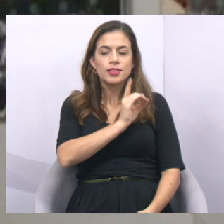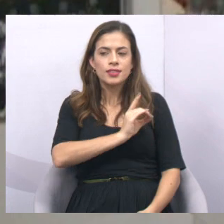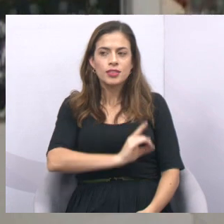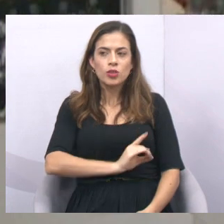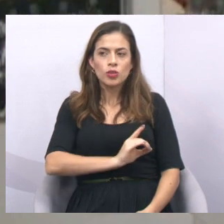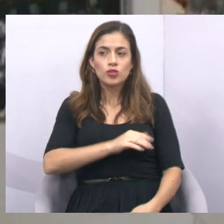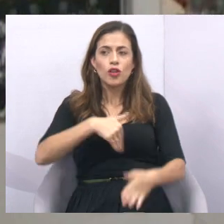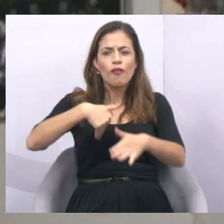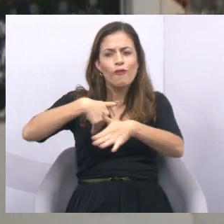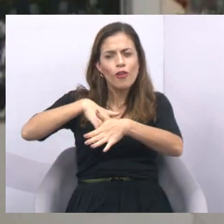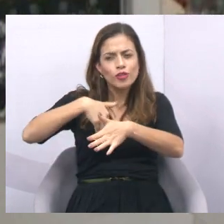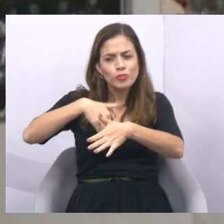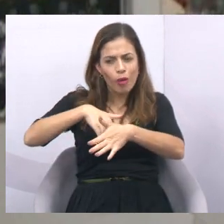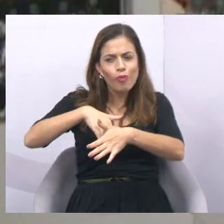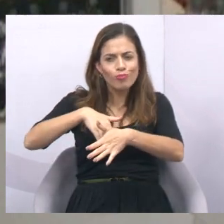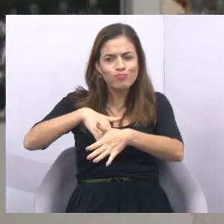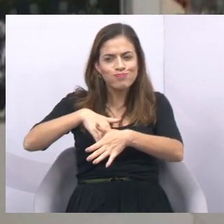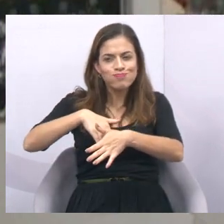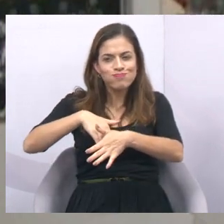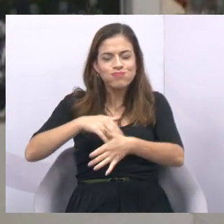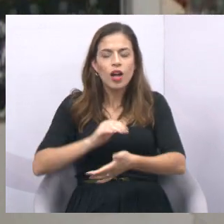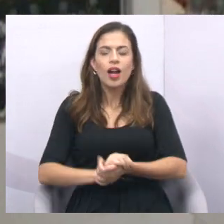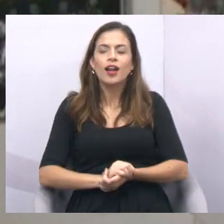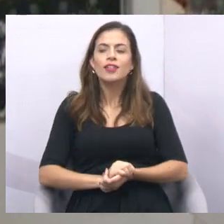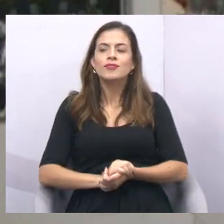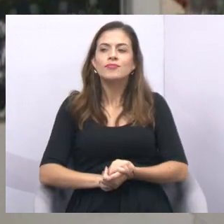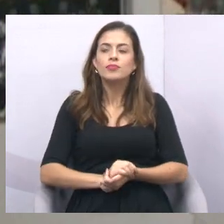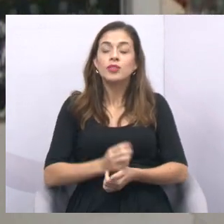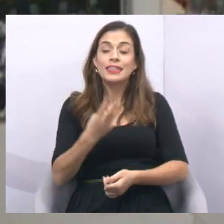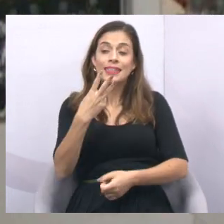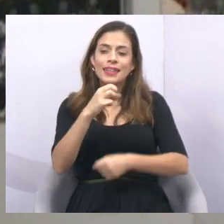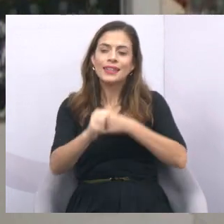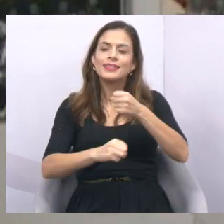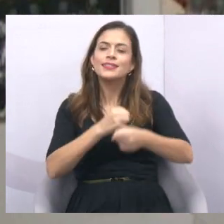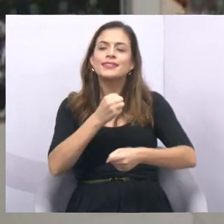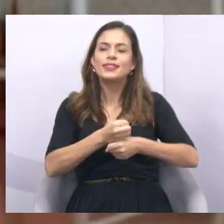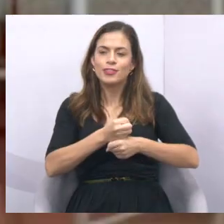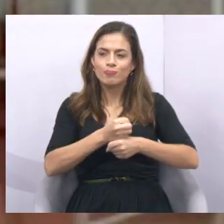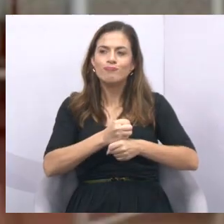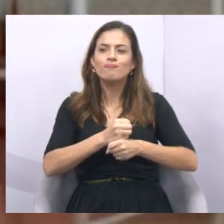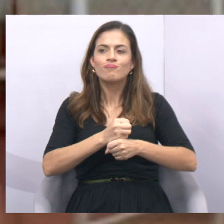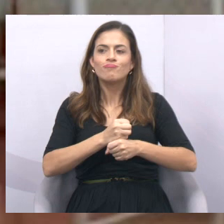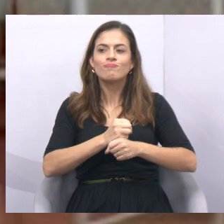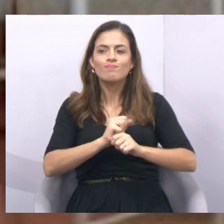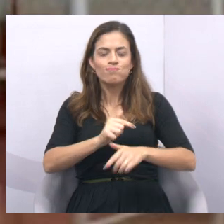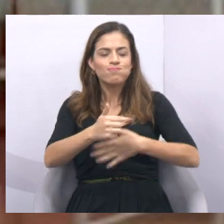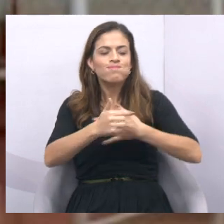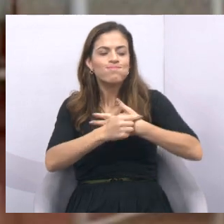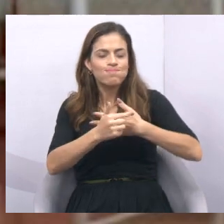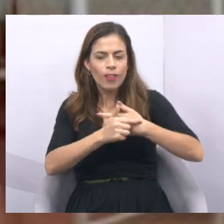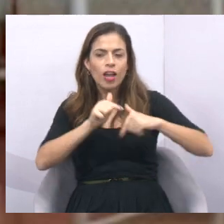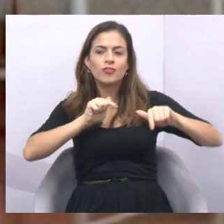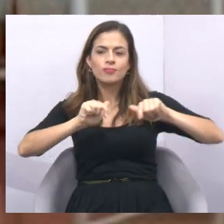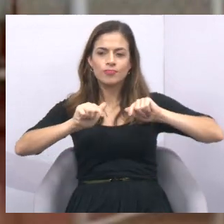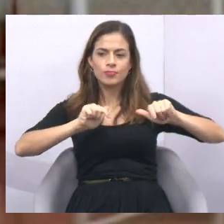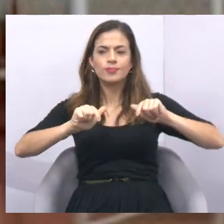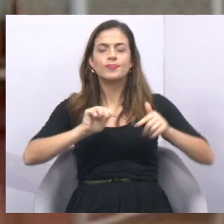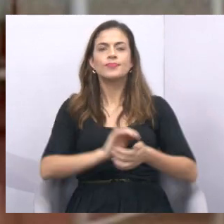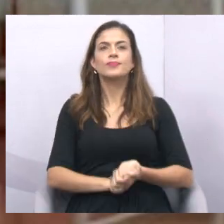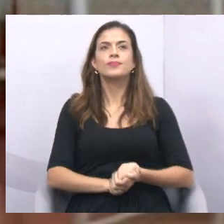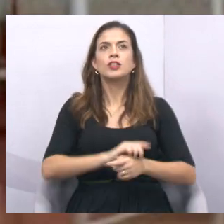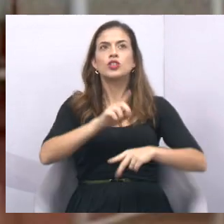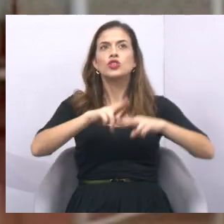futebol e por 3 anos desempenhou a tarefa. Em junho de 2020,